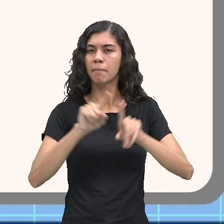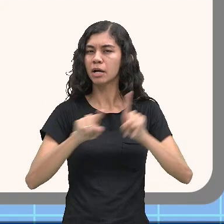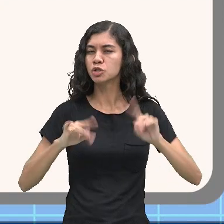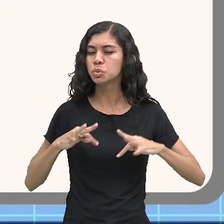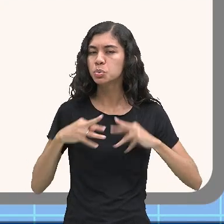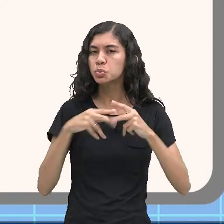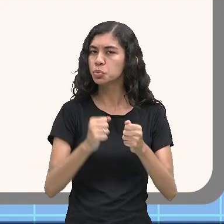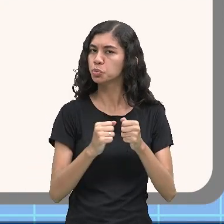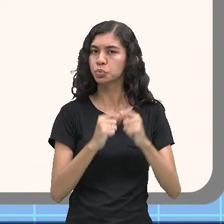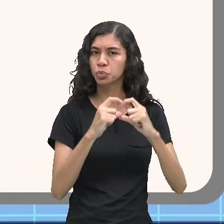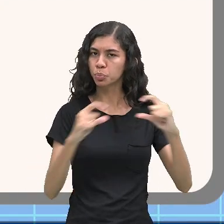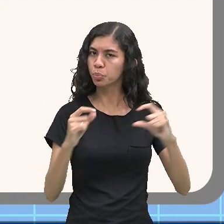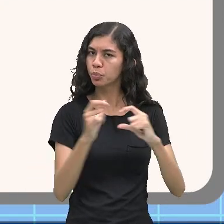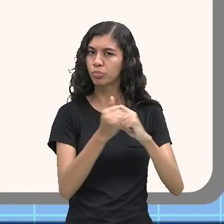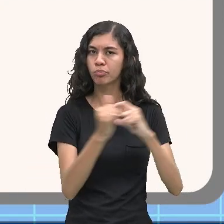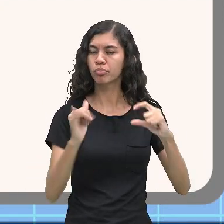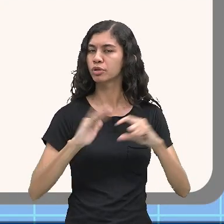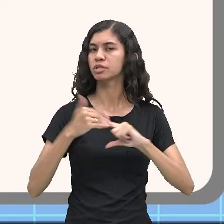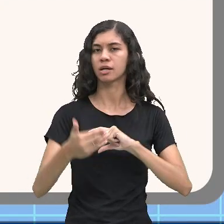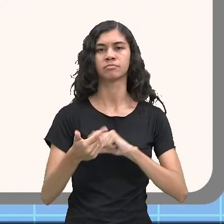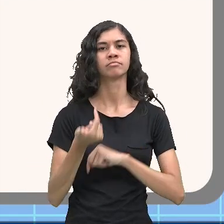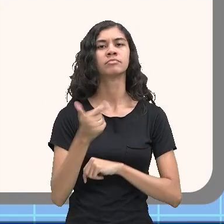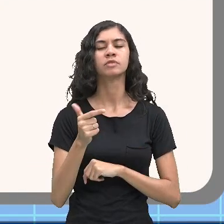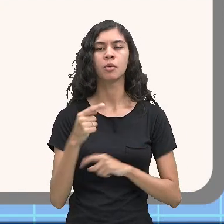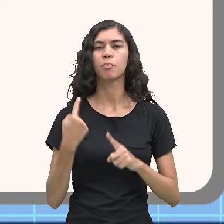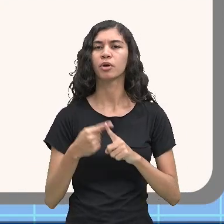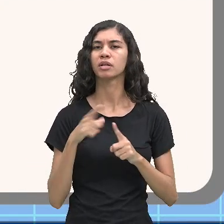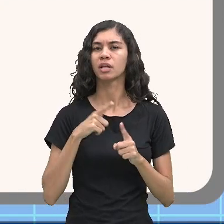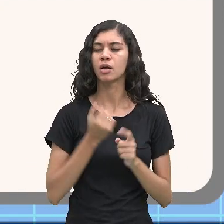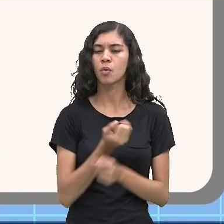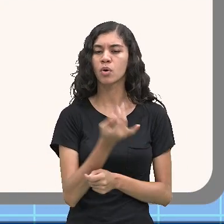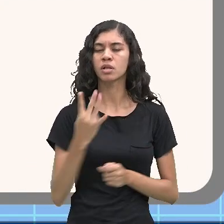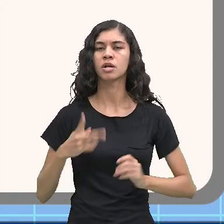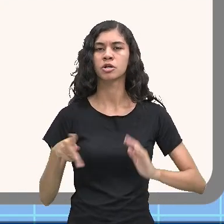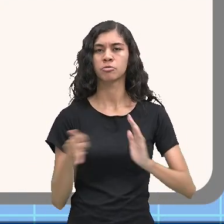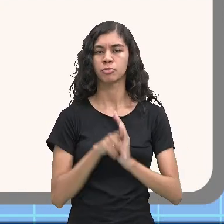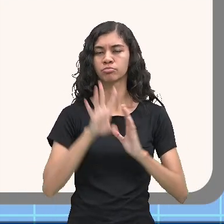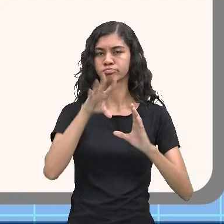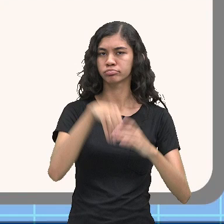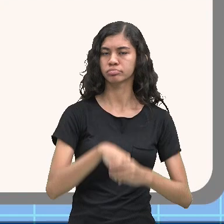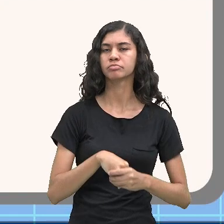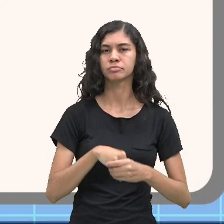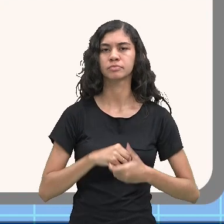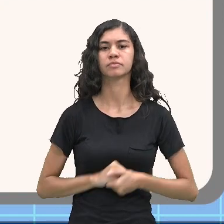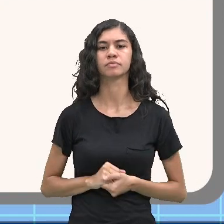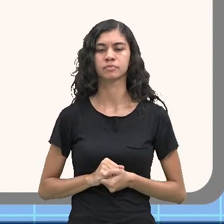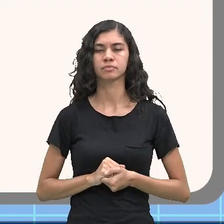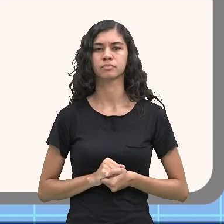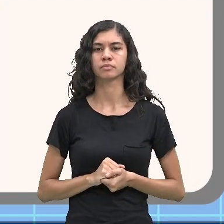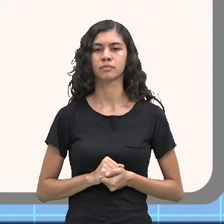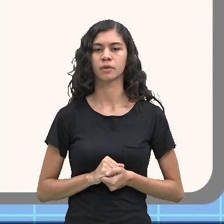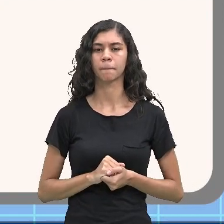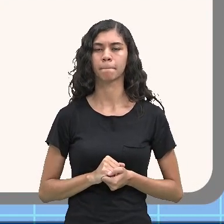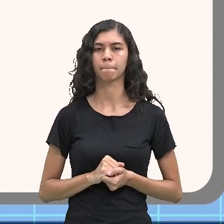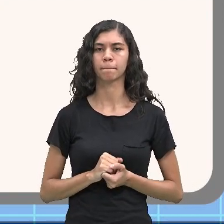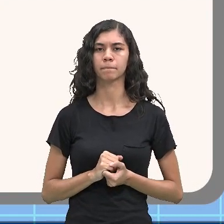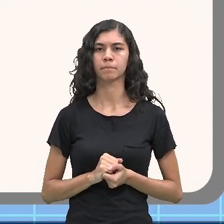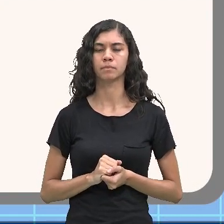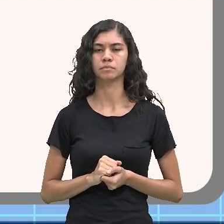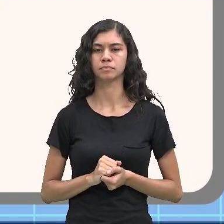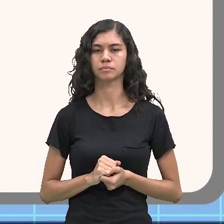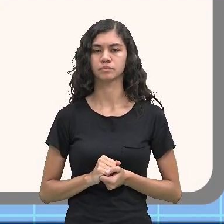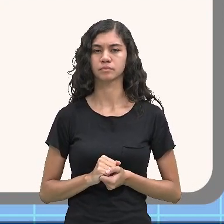externo, pois dissipa uma quantidade de potência pot D e o restante lança no circuito. A